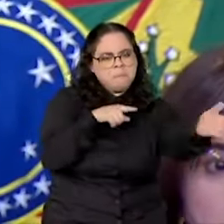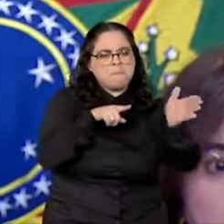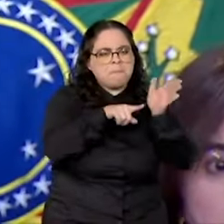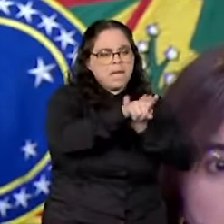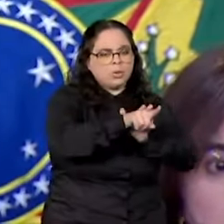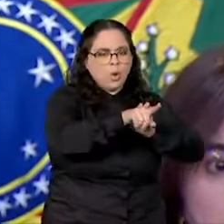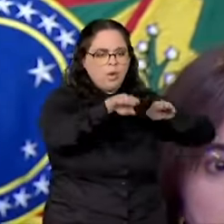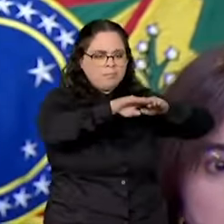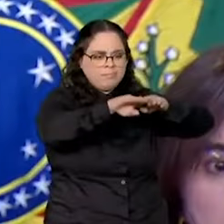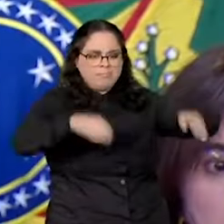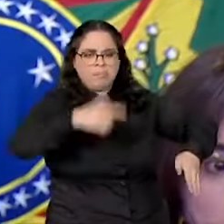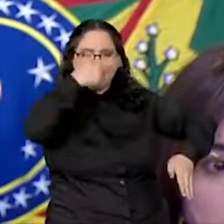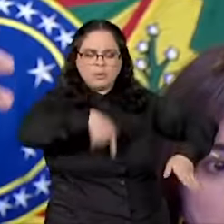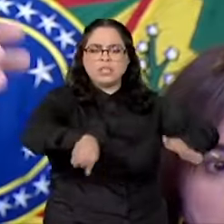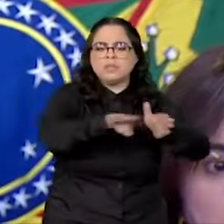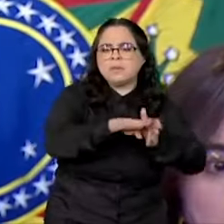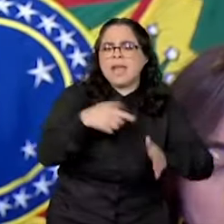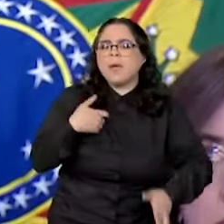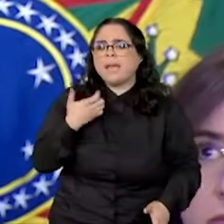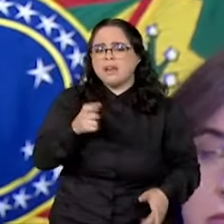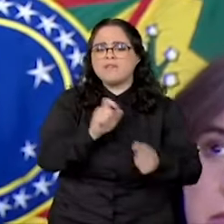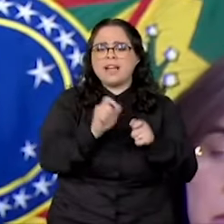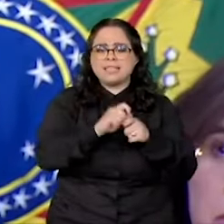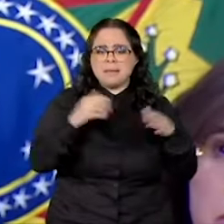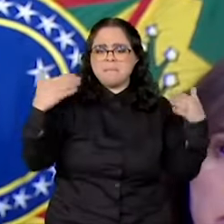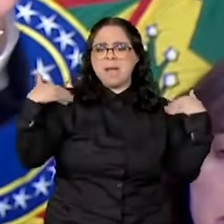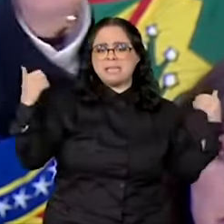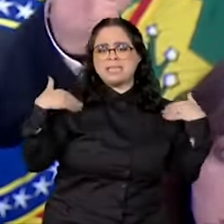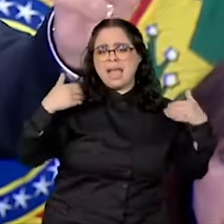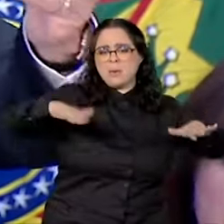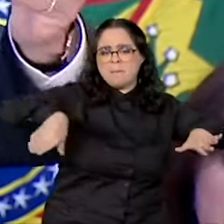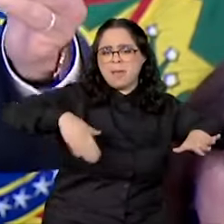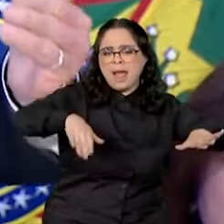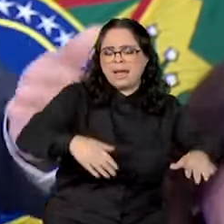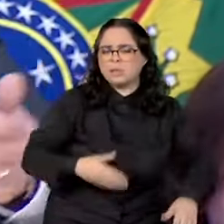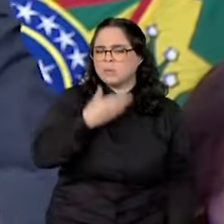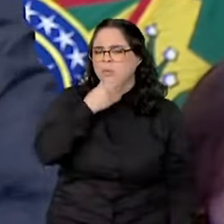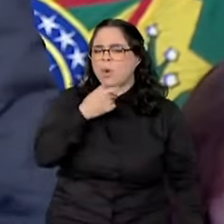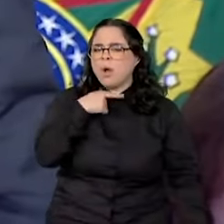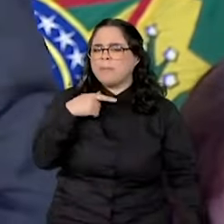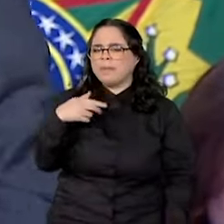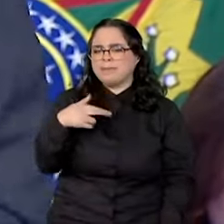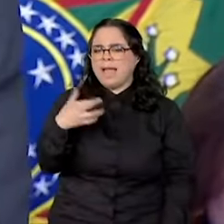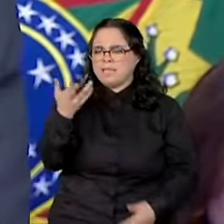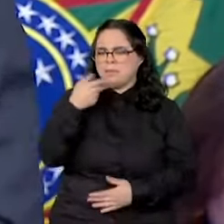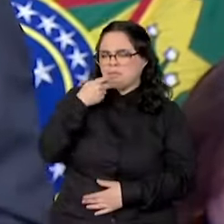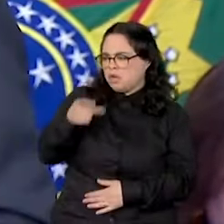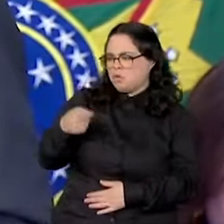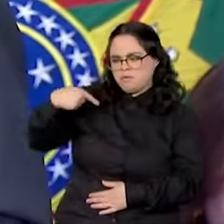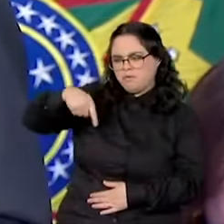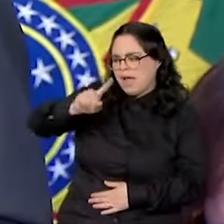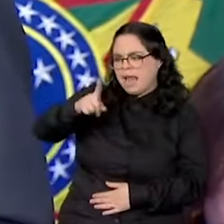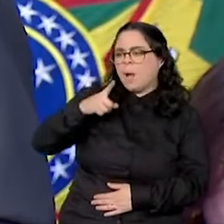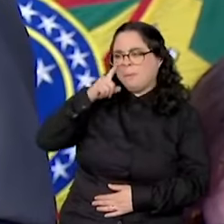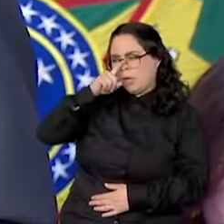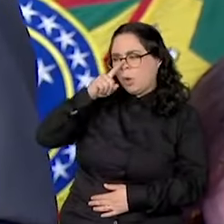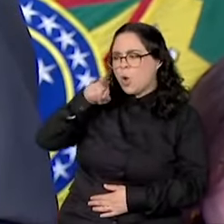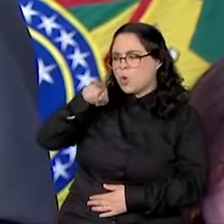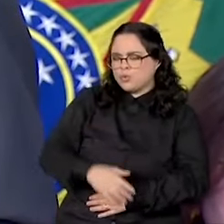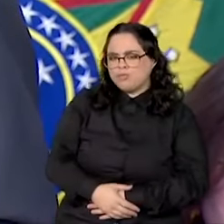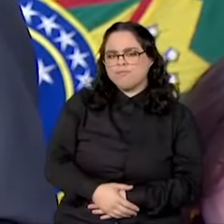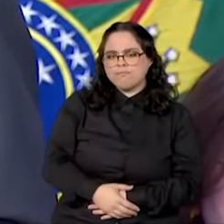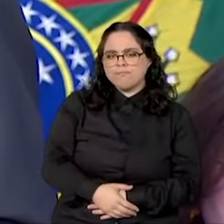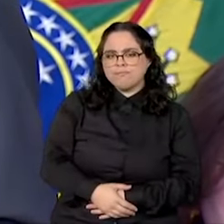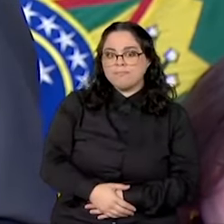na recepção que queria fazer um passeio na praia, pois o rapaz da recepção falou para ele, não vá não, que é perigoso.